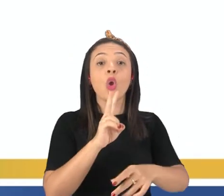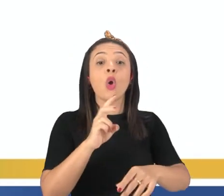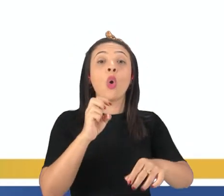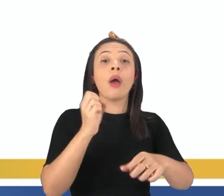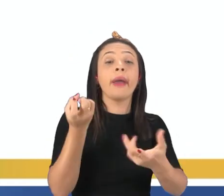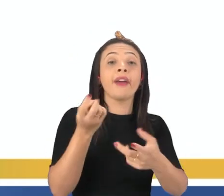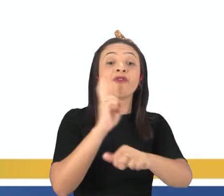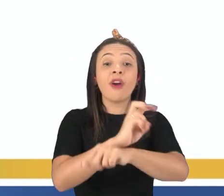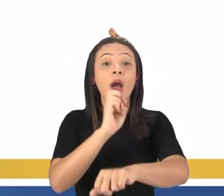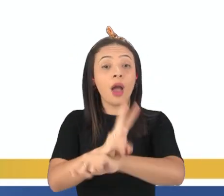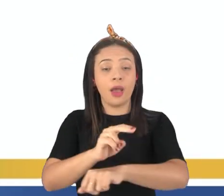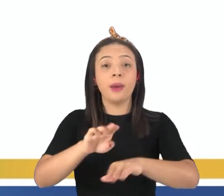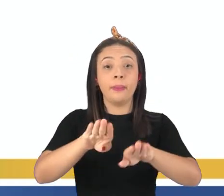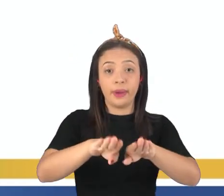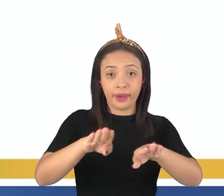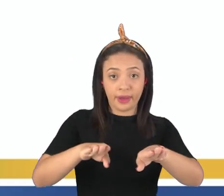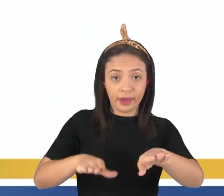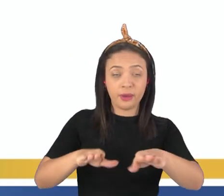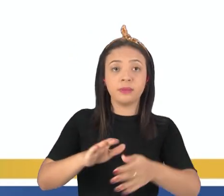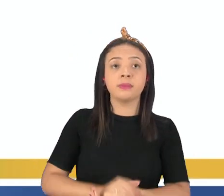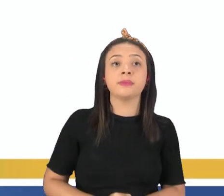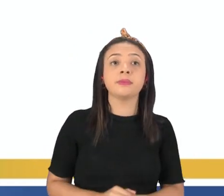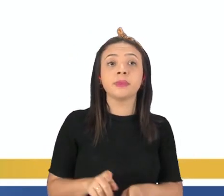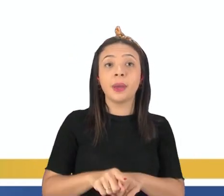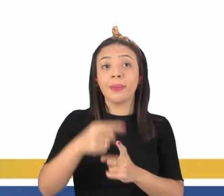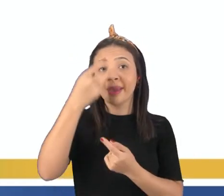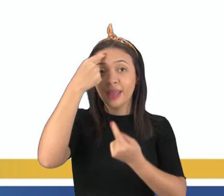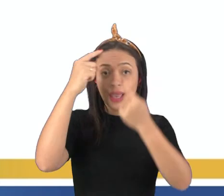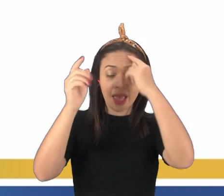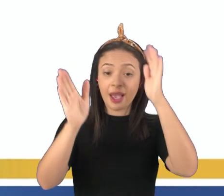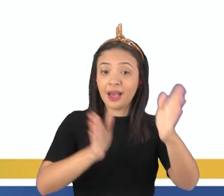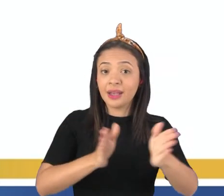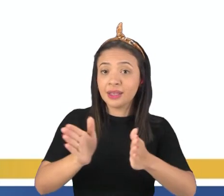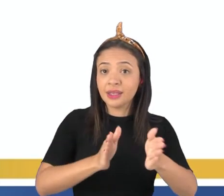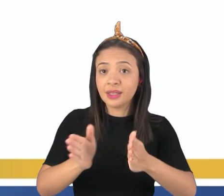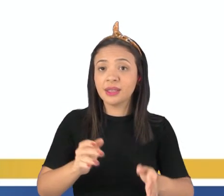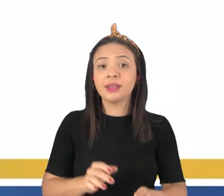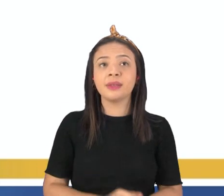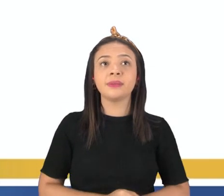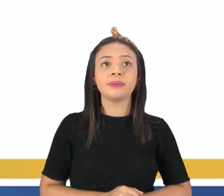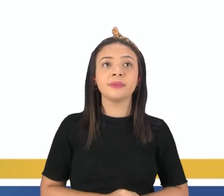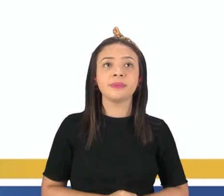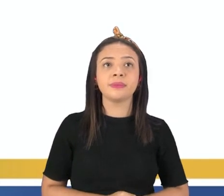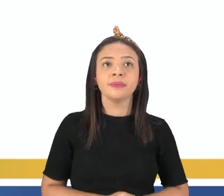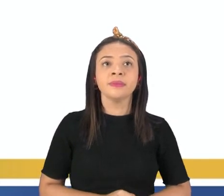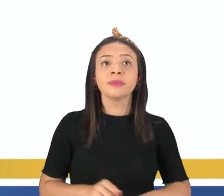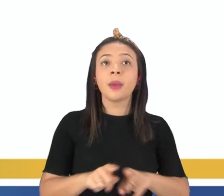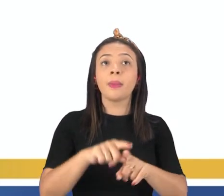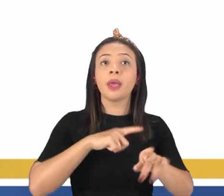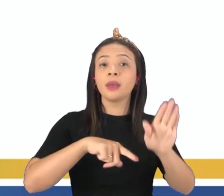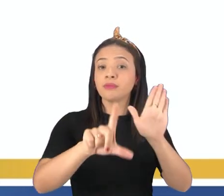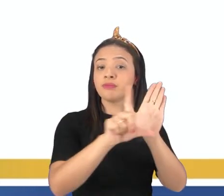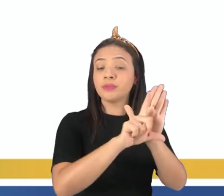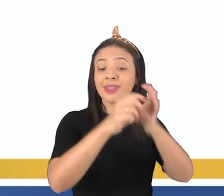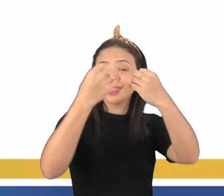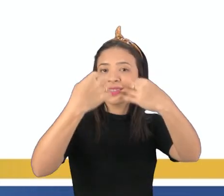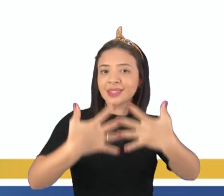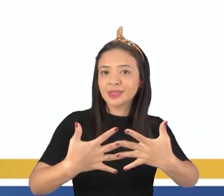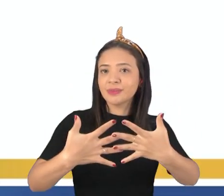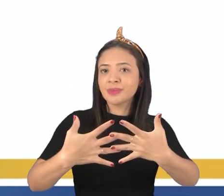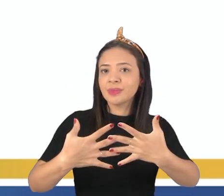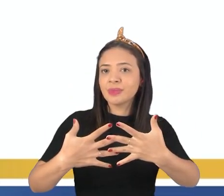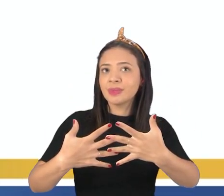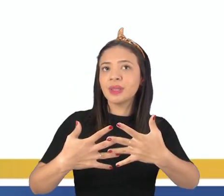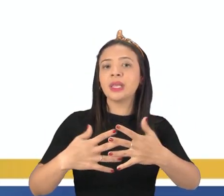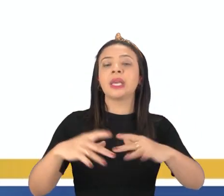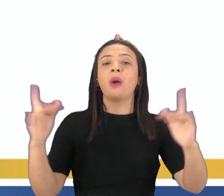ampliação de acessibilidade e sinalização de trânsito. E aí nós temos uma legislação que trata da